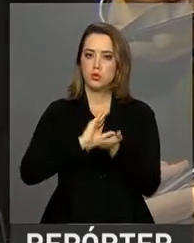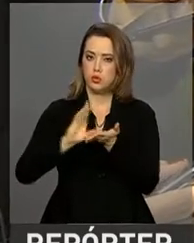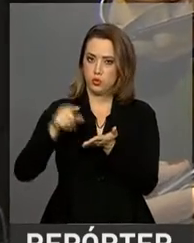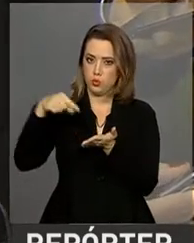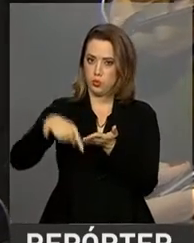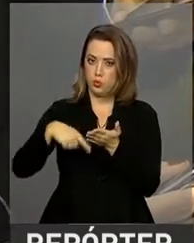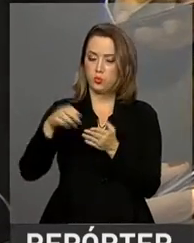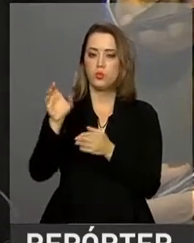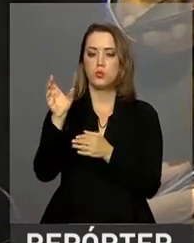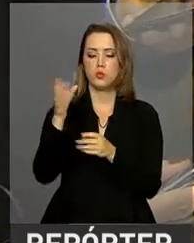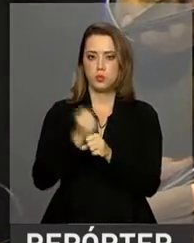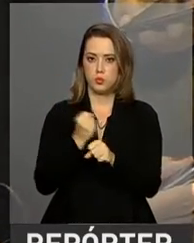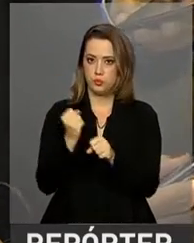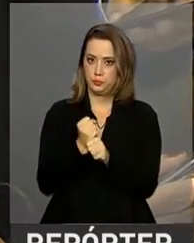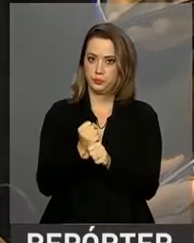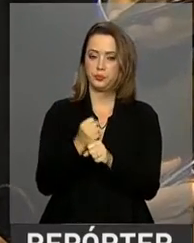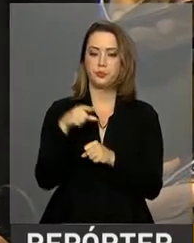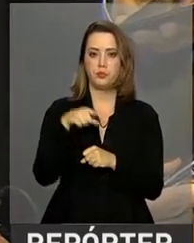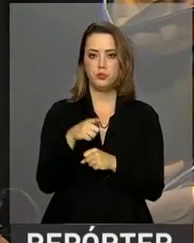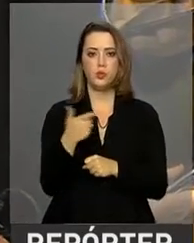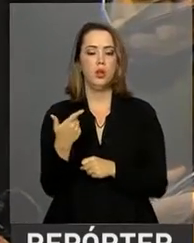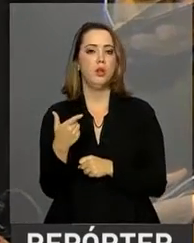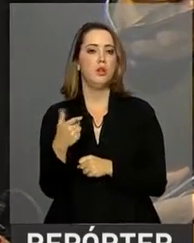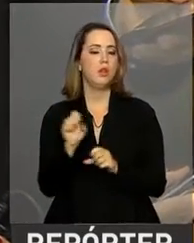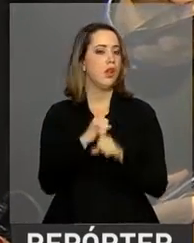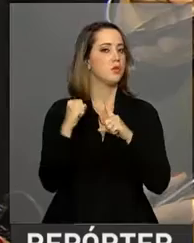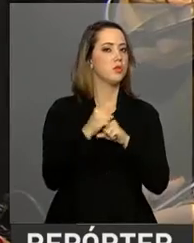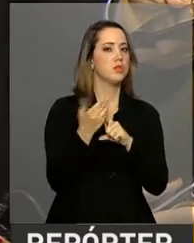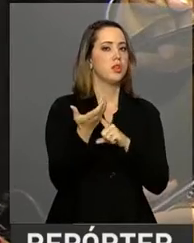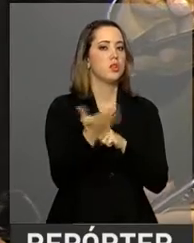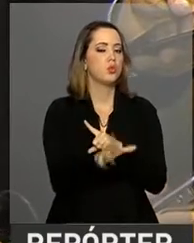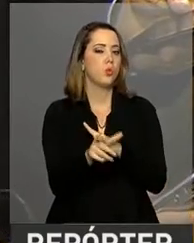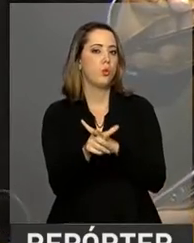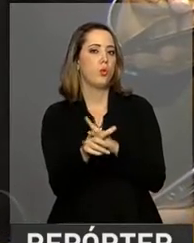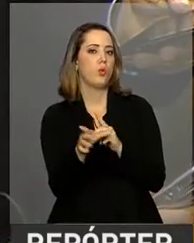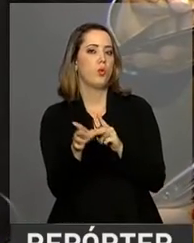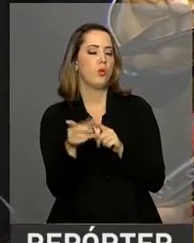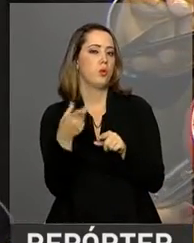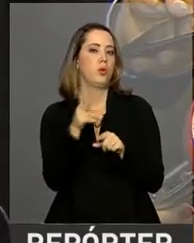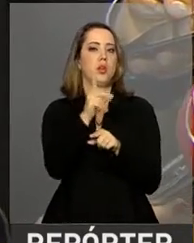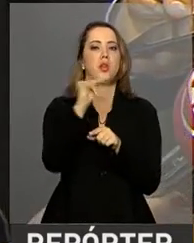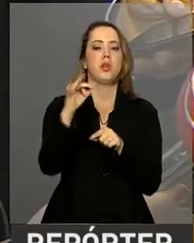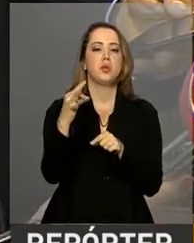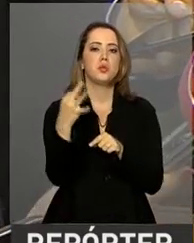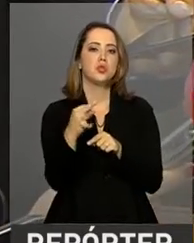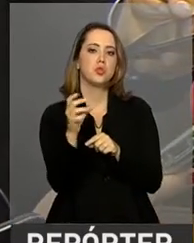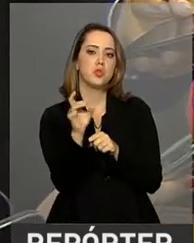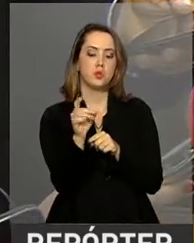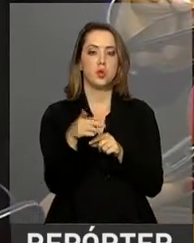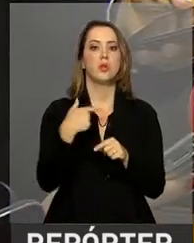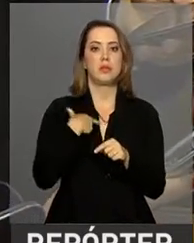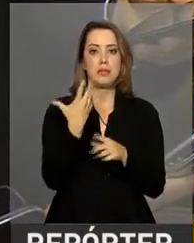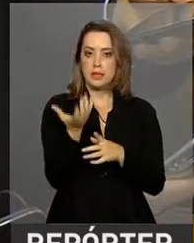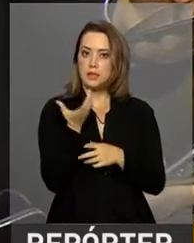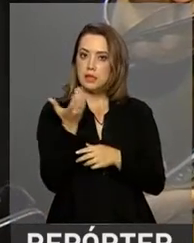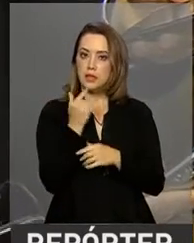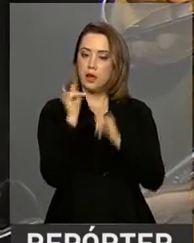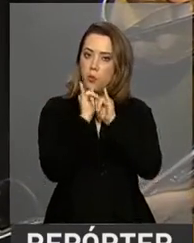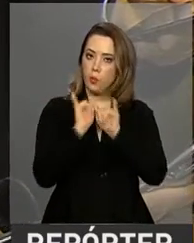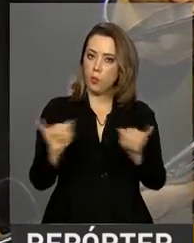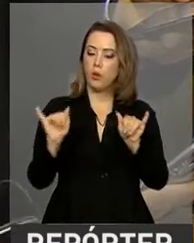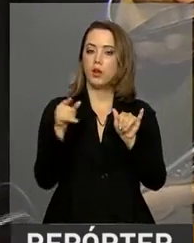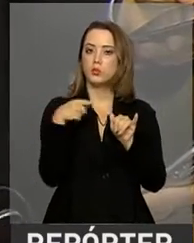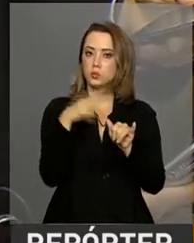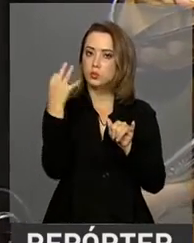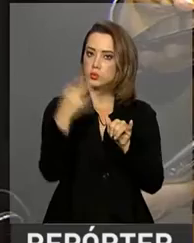garantia que a sociedade quer não é uma data por um mero número. A sociedade quer a garantia de que cada anúncio, como sendo de